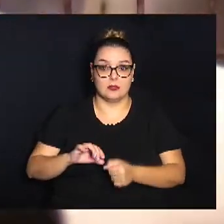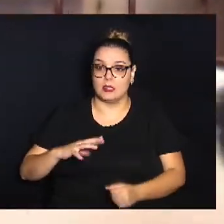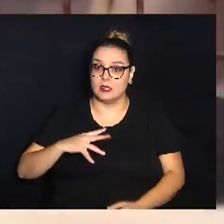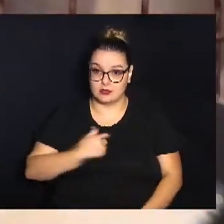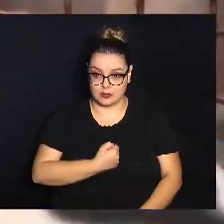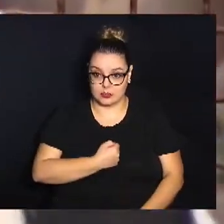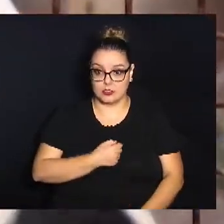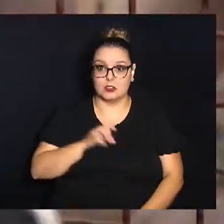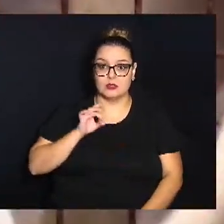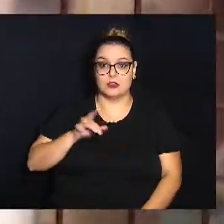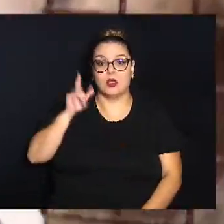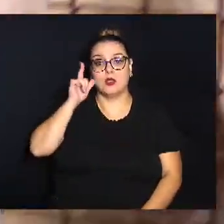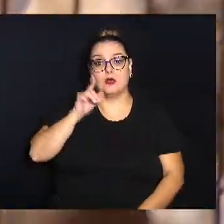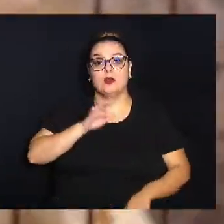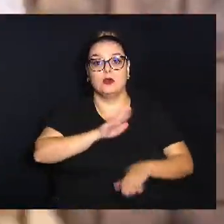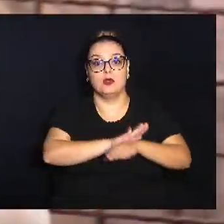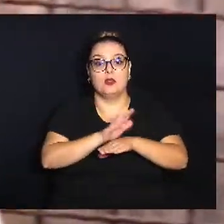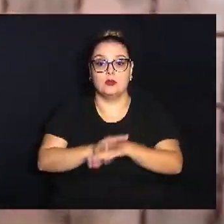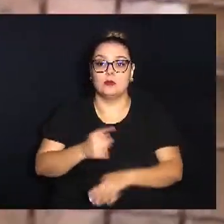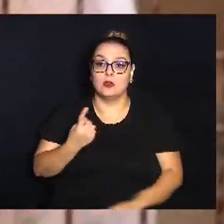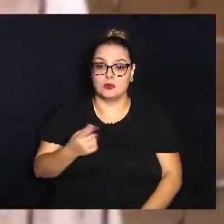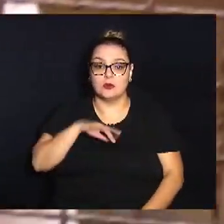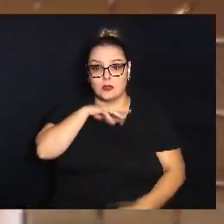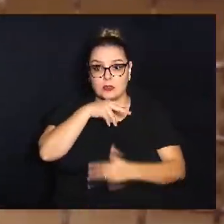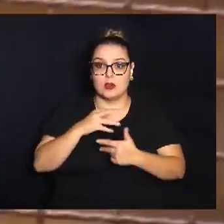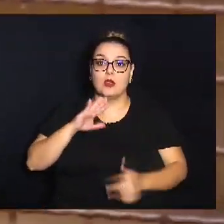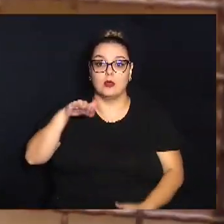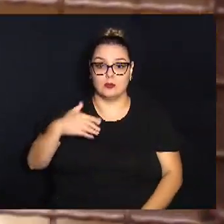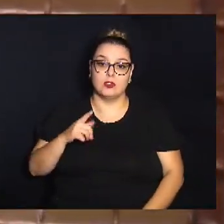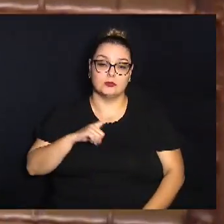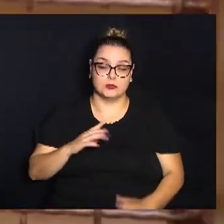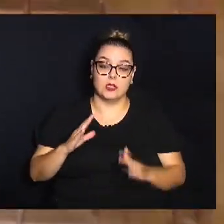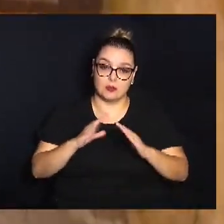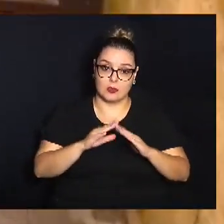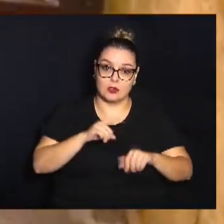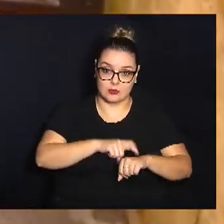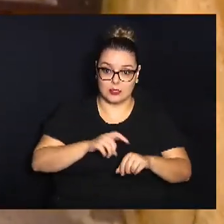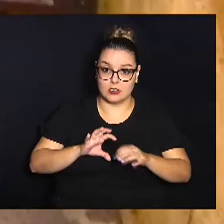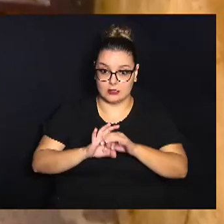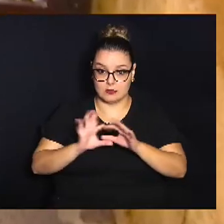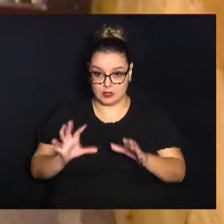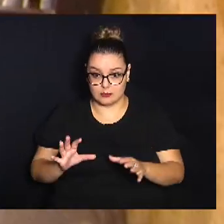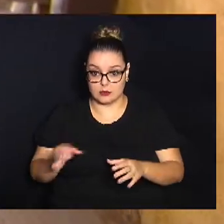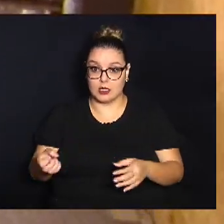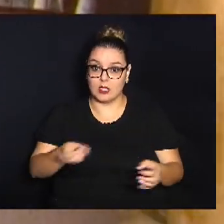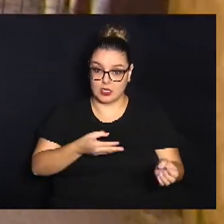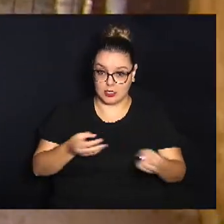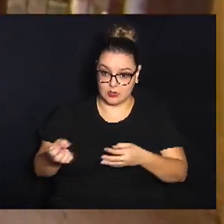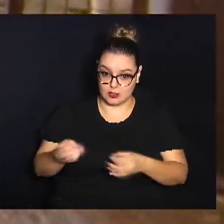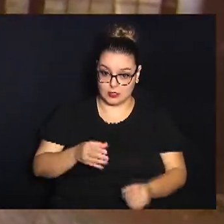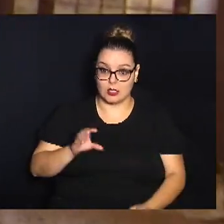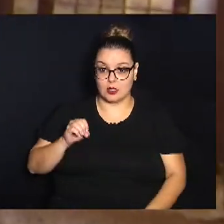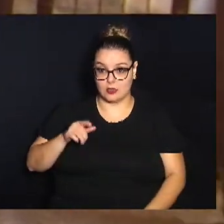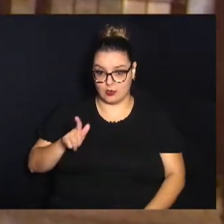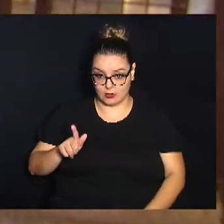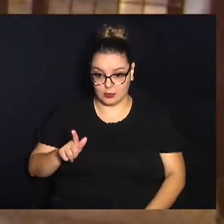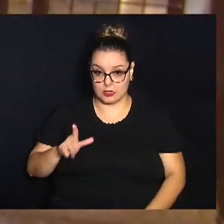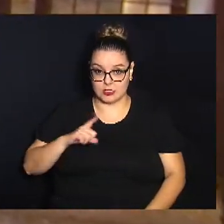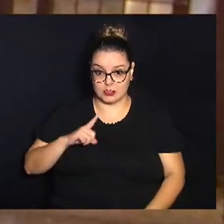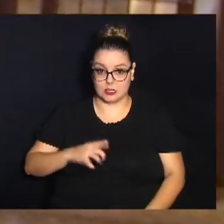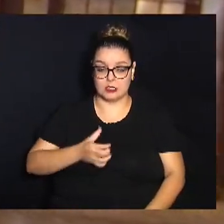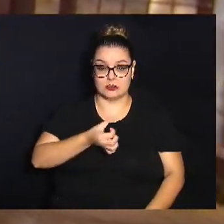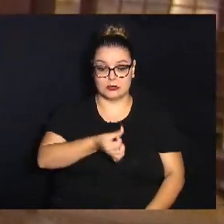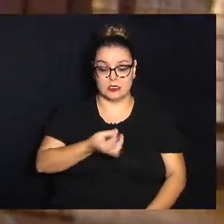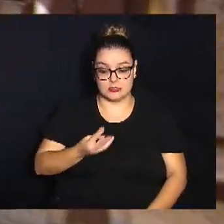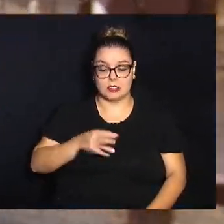só conseguem ajudar um bichinho quando há um lar temporário disponível. Atualmente, a ONG conta com